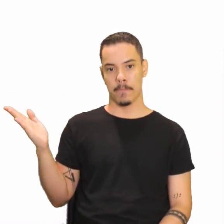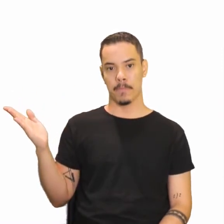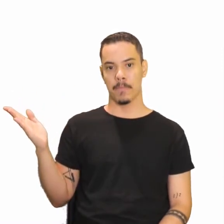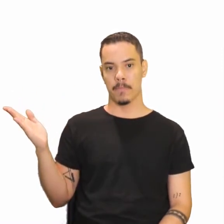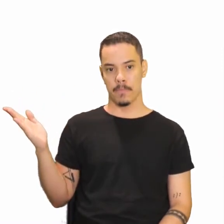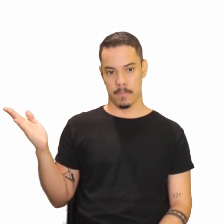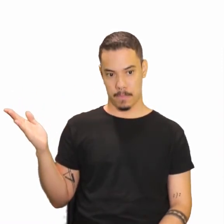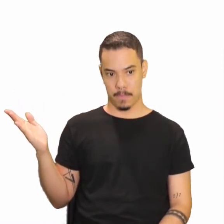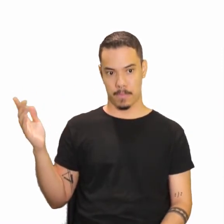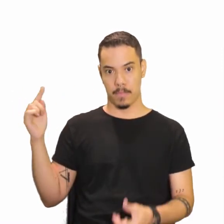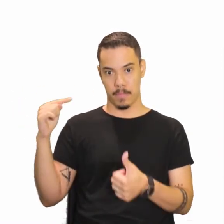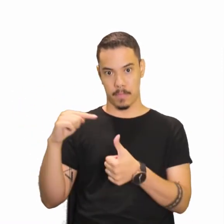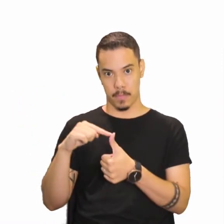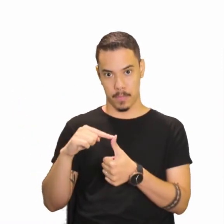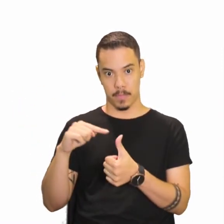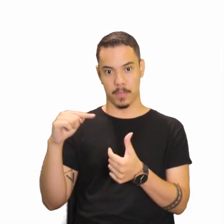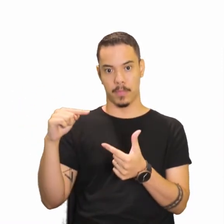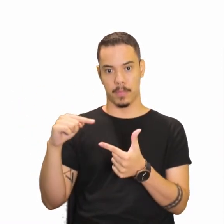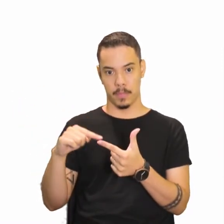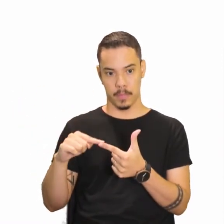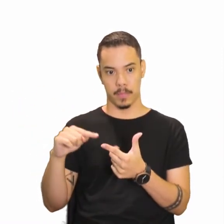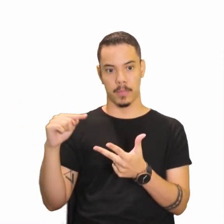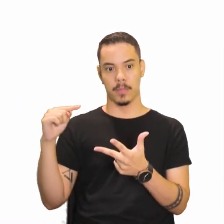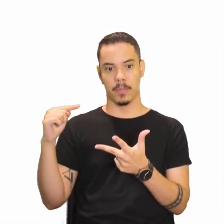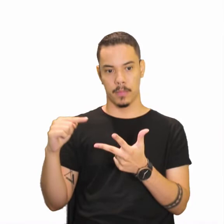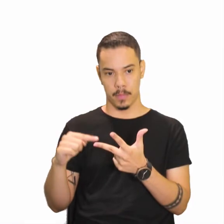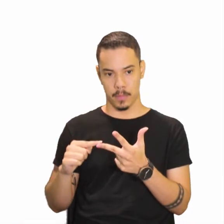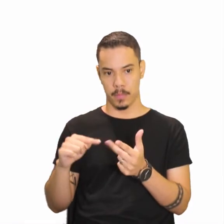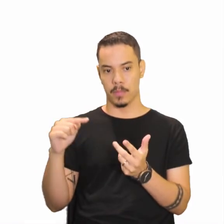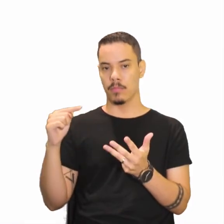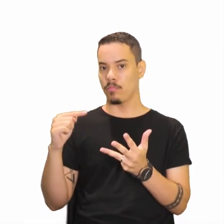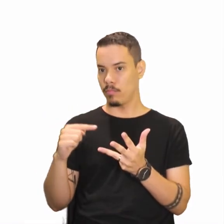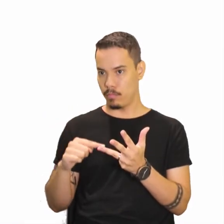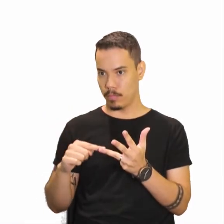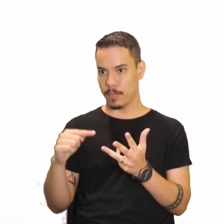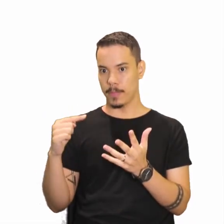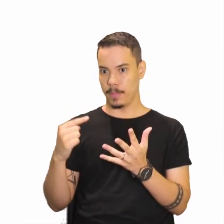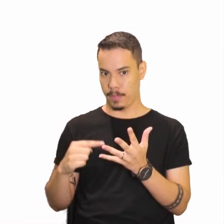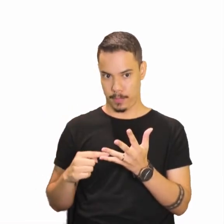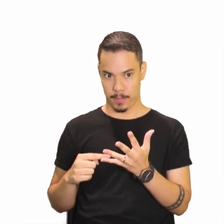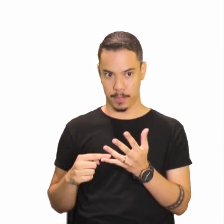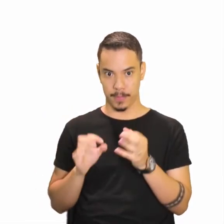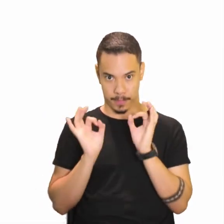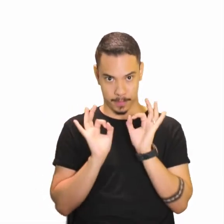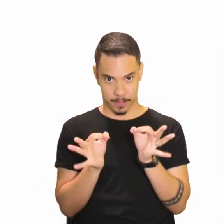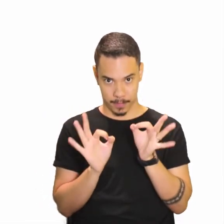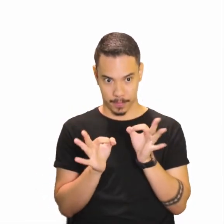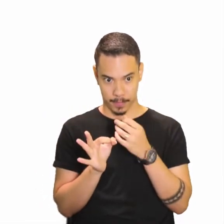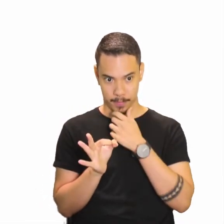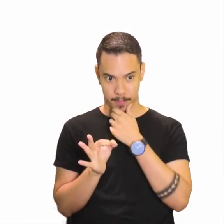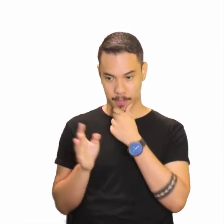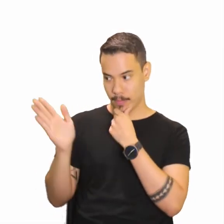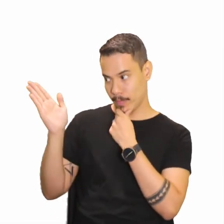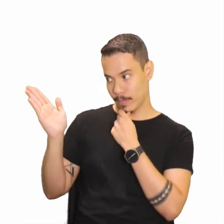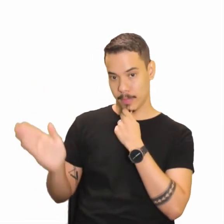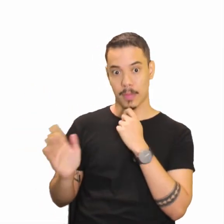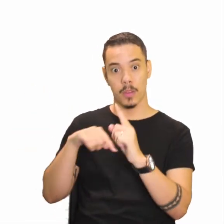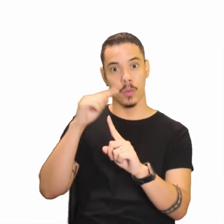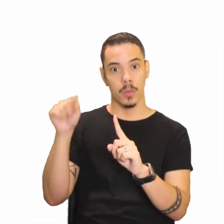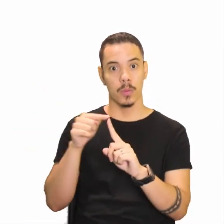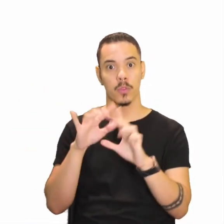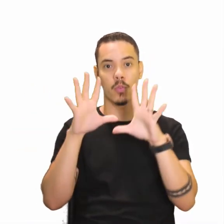finalidade, afim de desejo, de vontade, afim também de